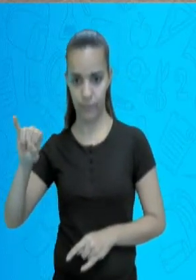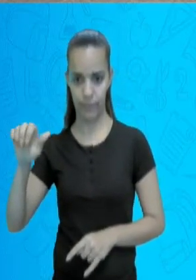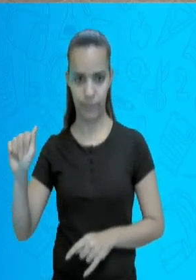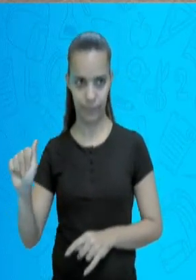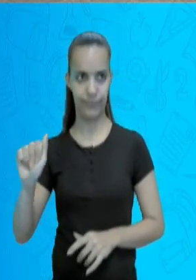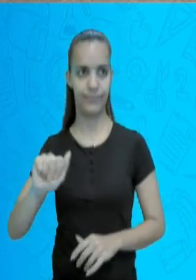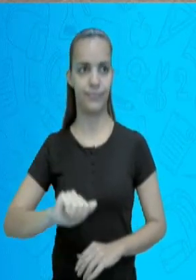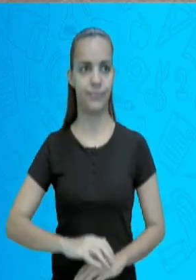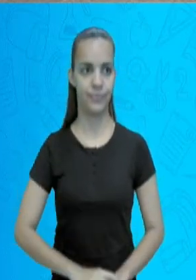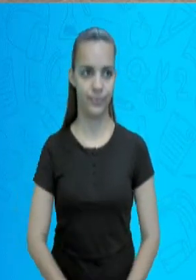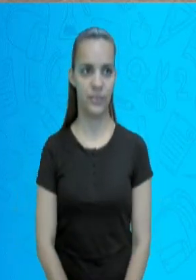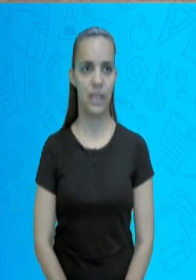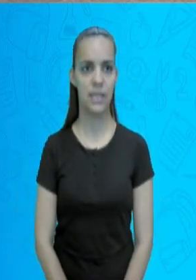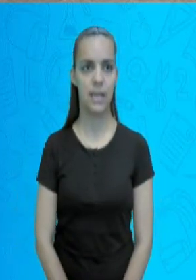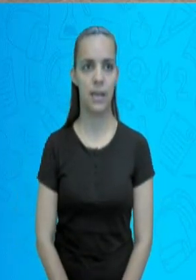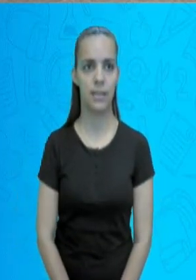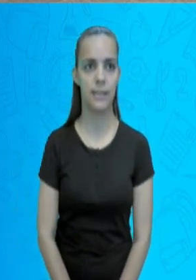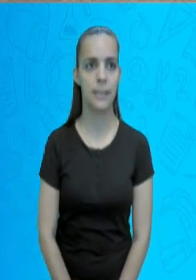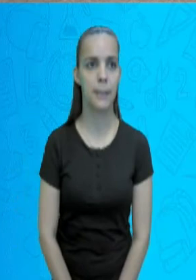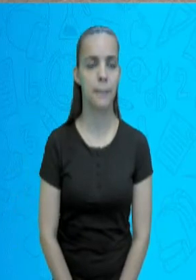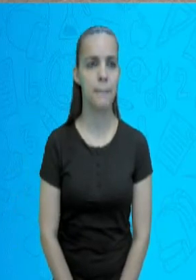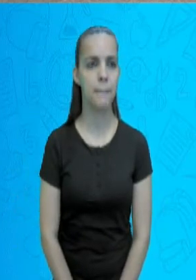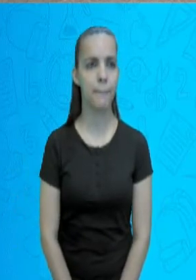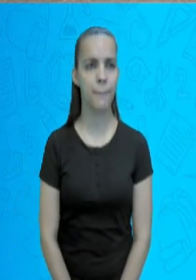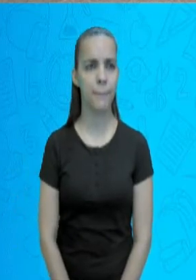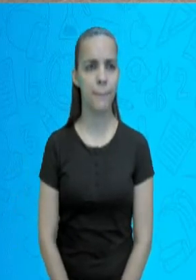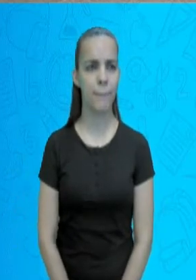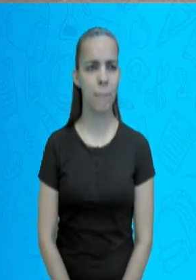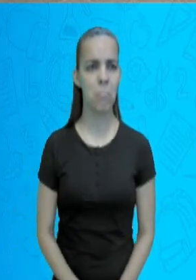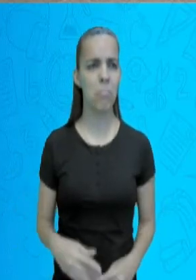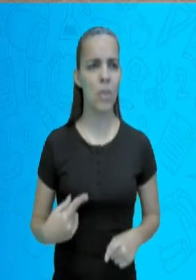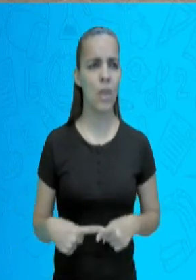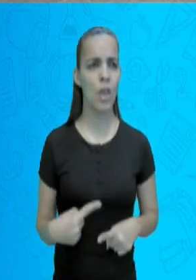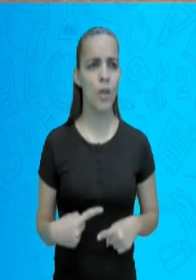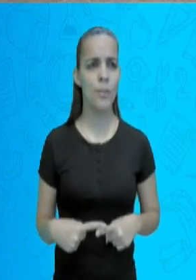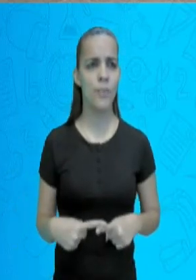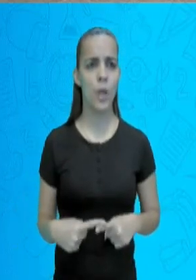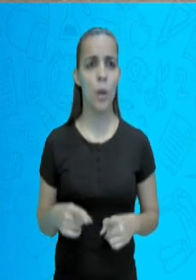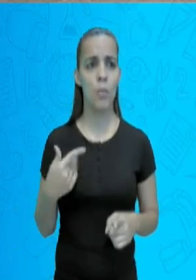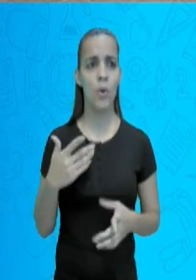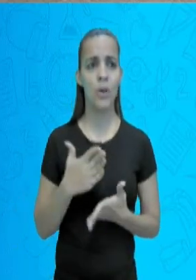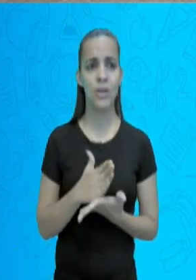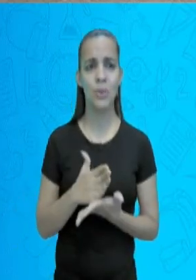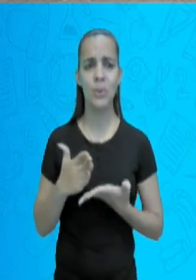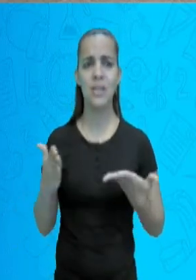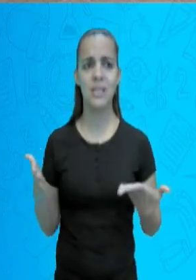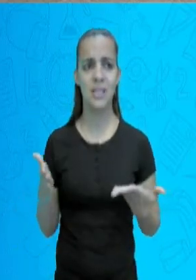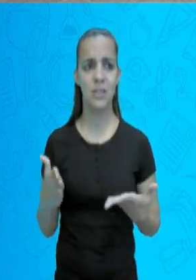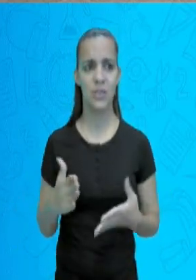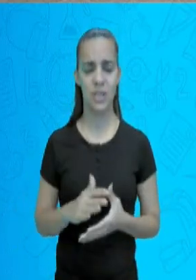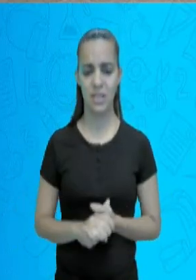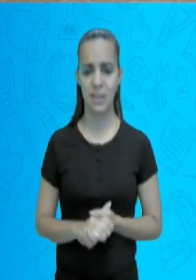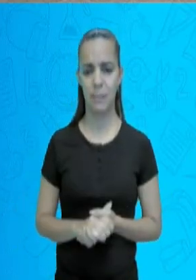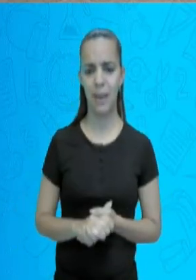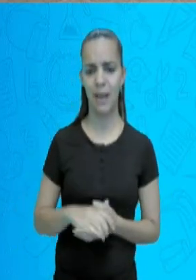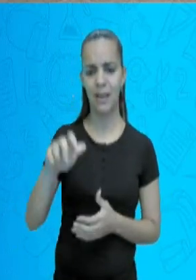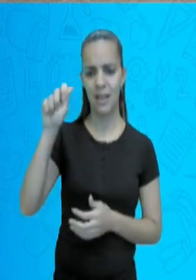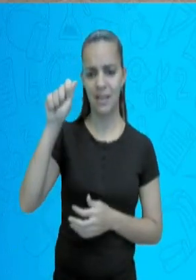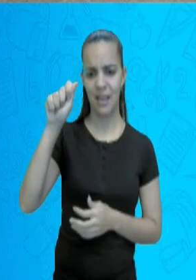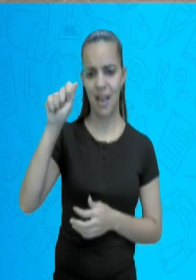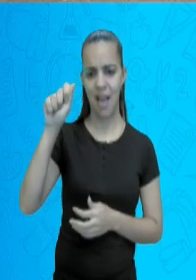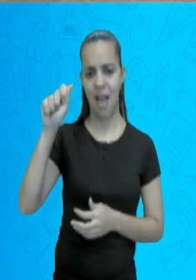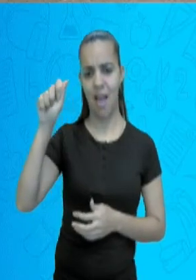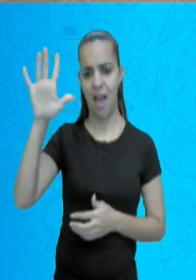os grandes estudiosos, tá? Por quê? Porque o que nos separa da Europa e da África e da